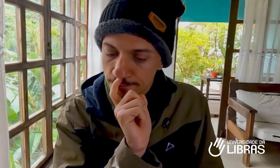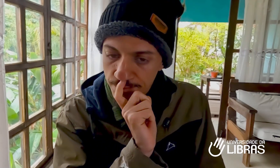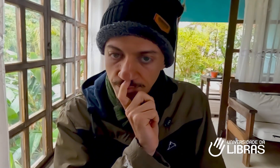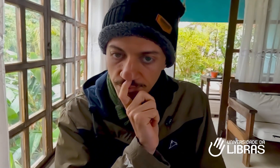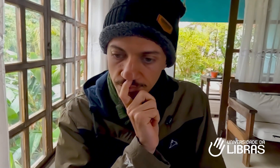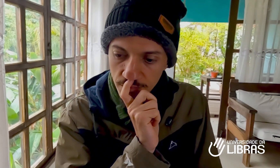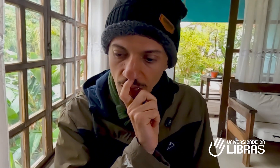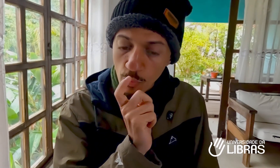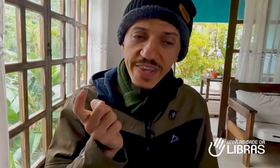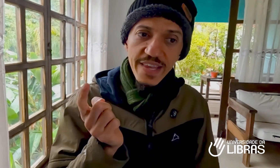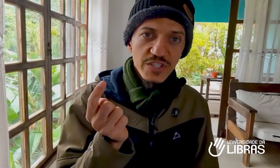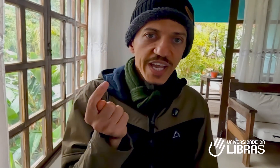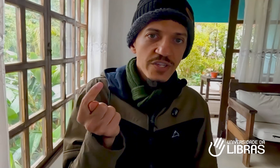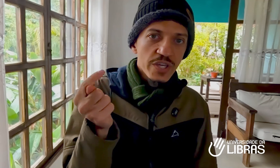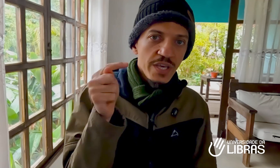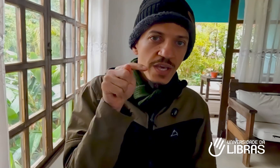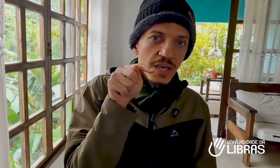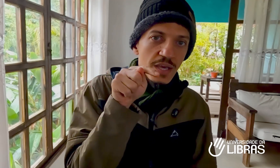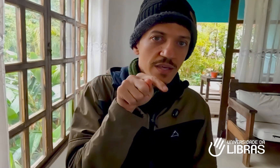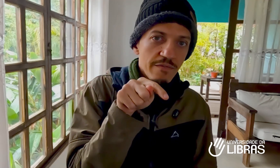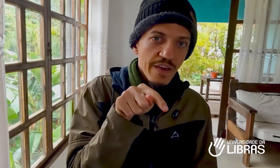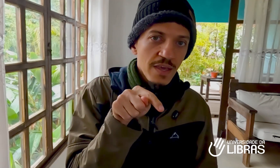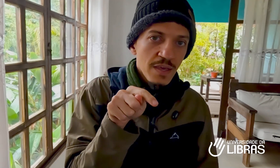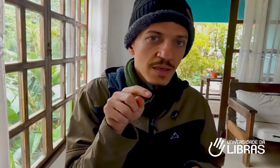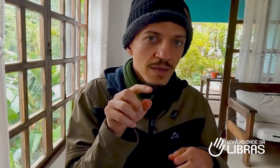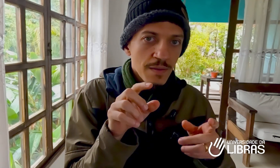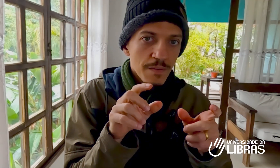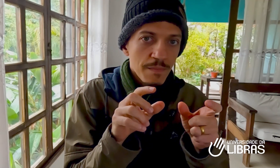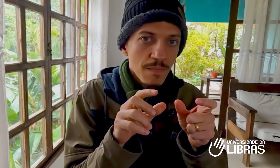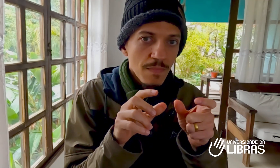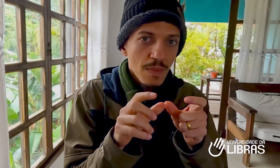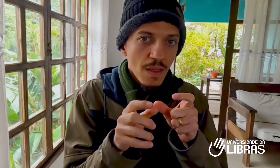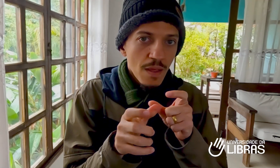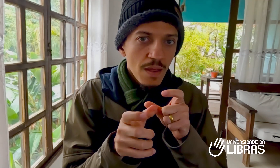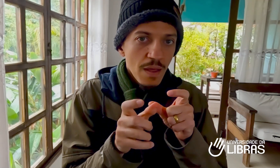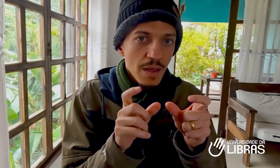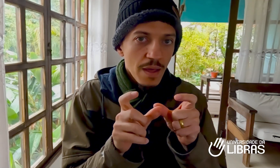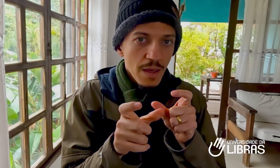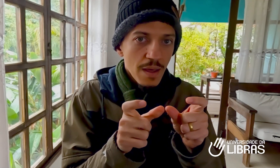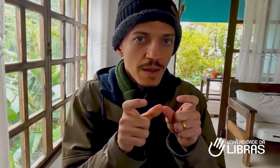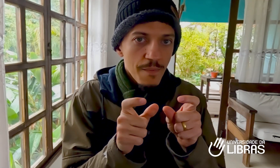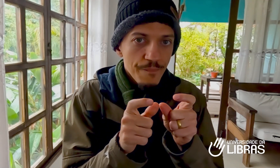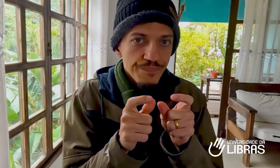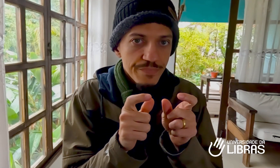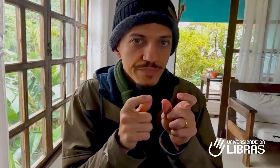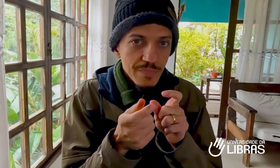porque muita gente que vem